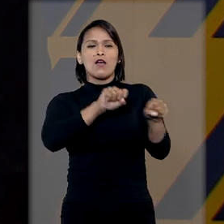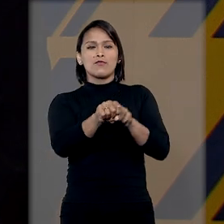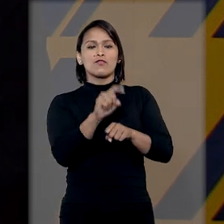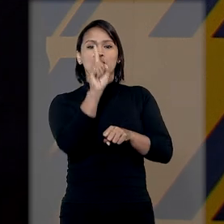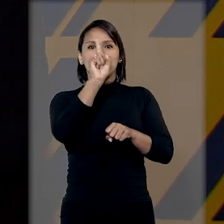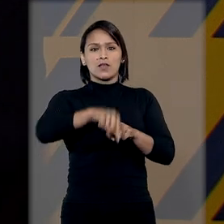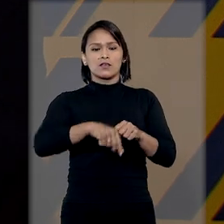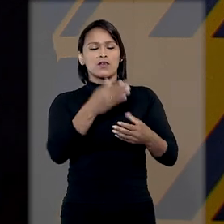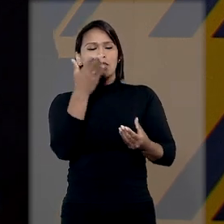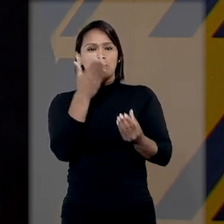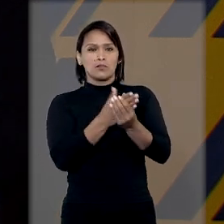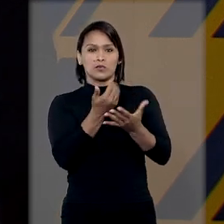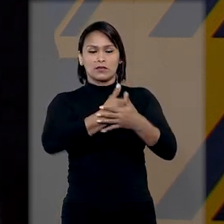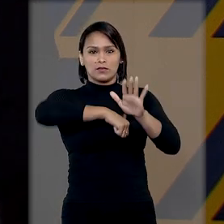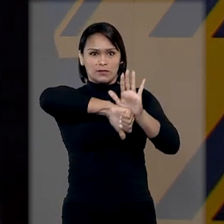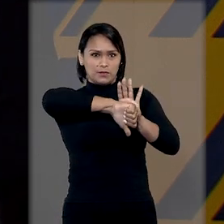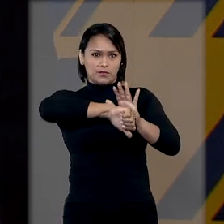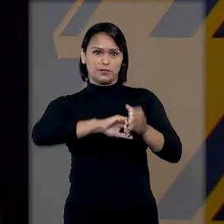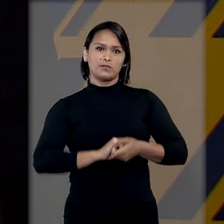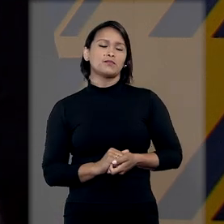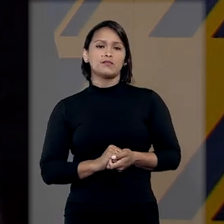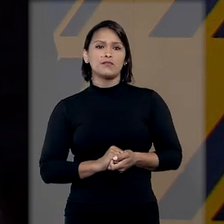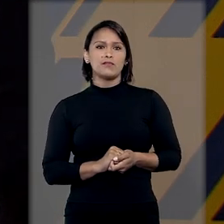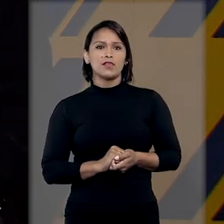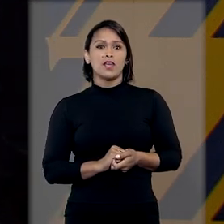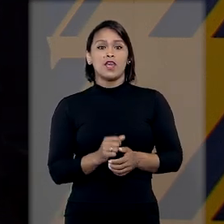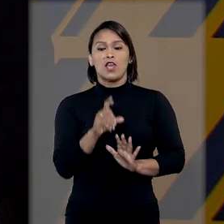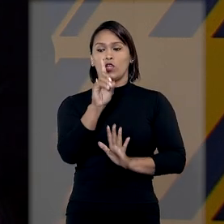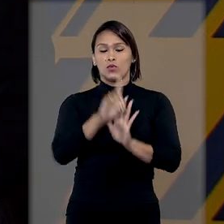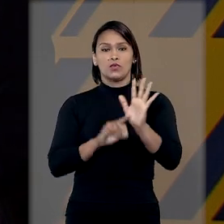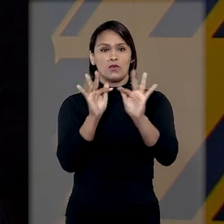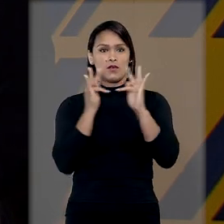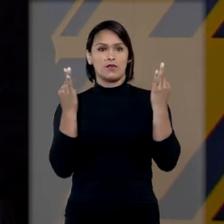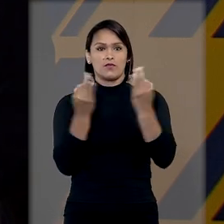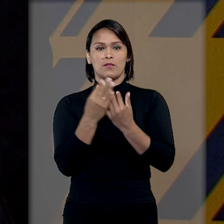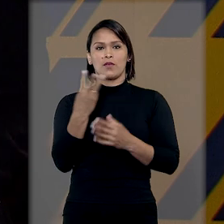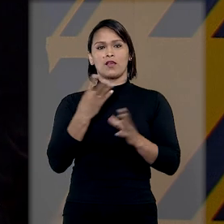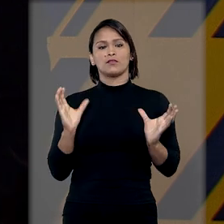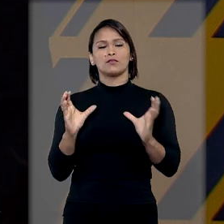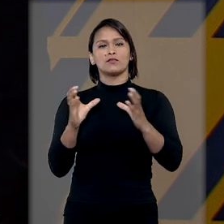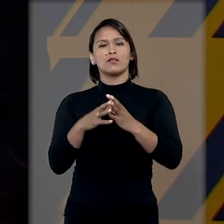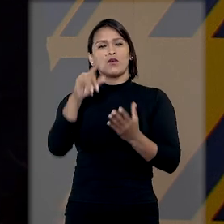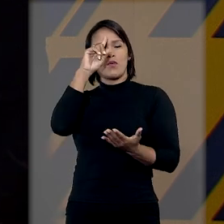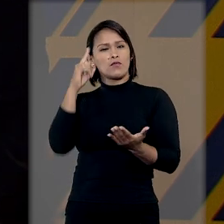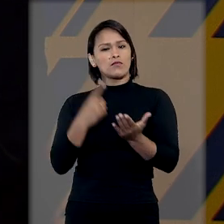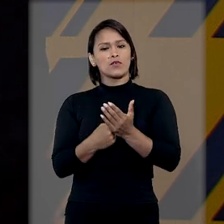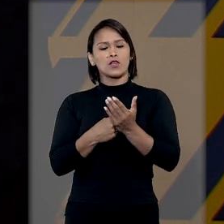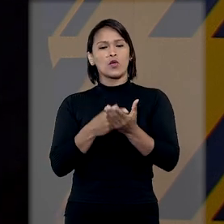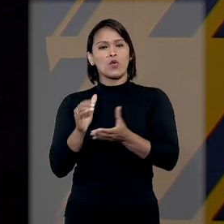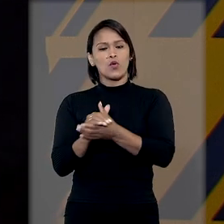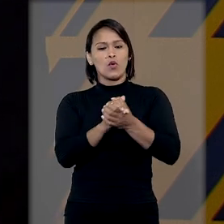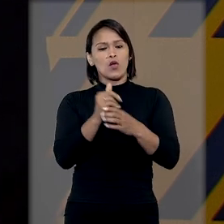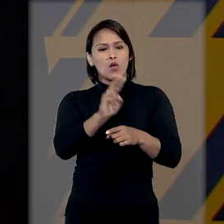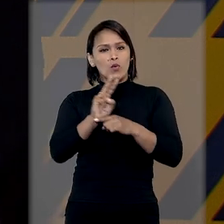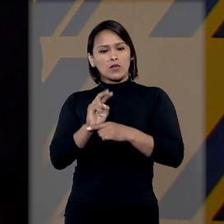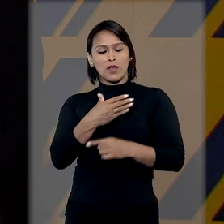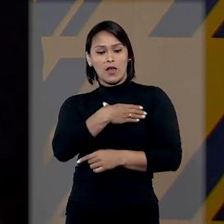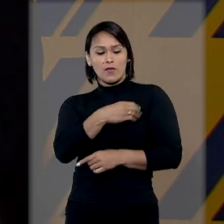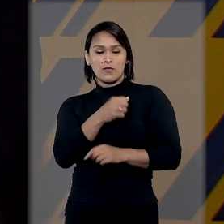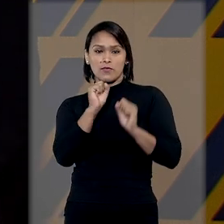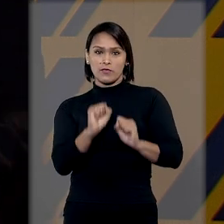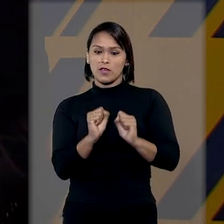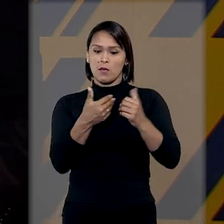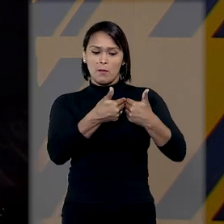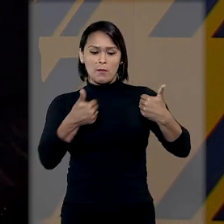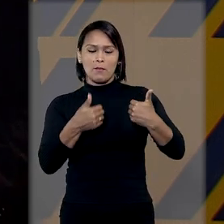para a formação da imputação criminal. E no âmbito do direito de família, a terceira turma definiu que guarda compartilhada é